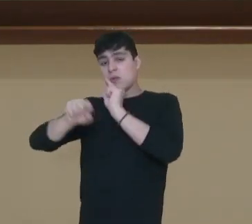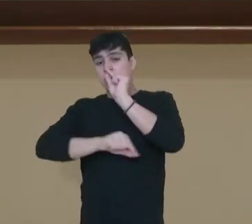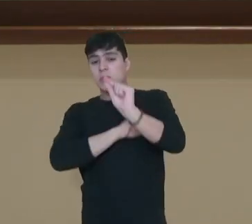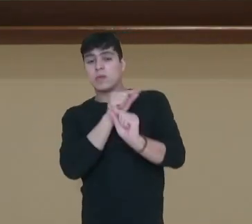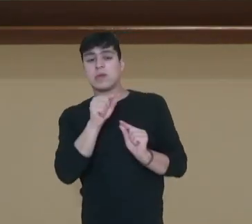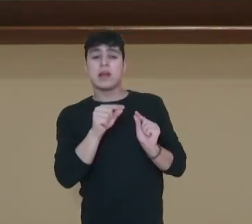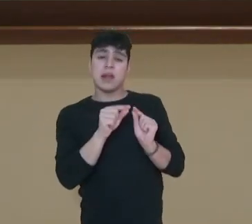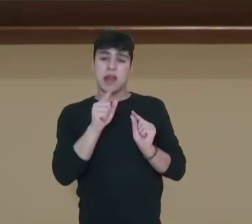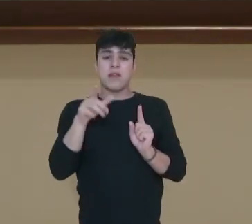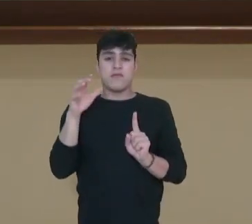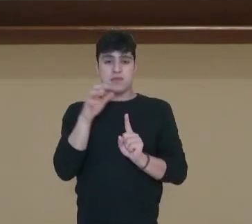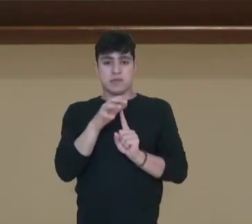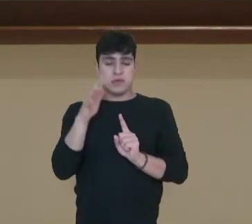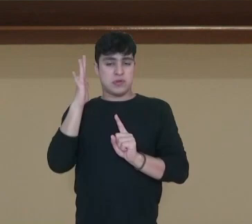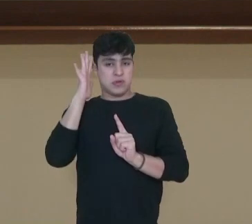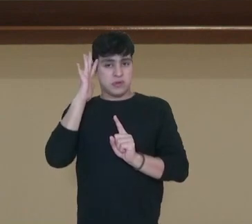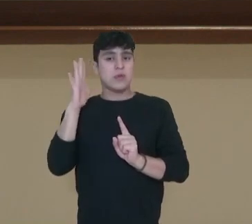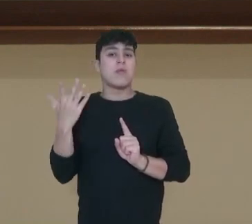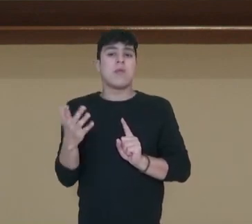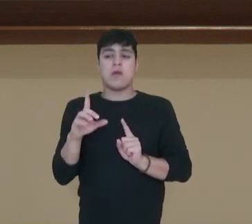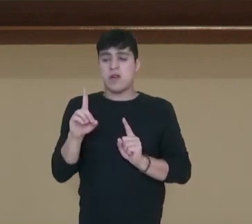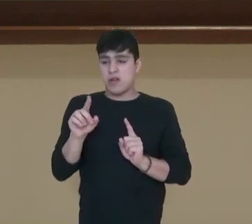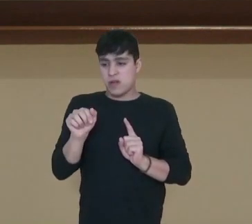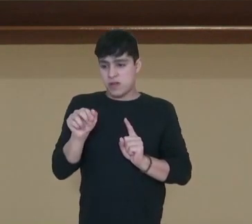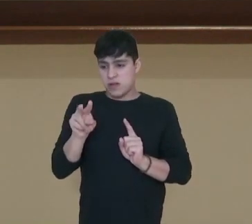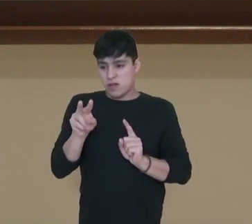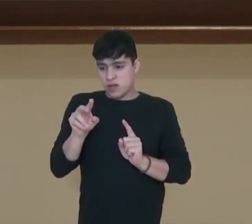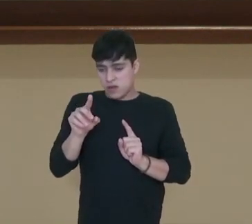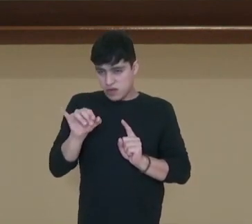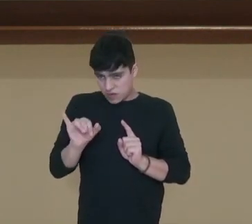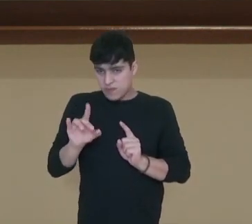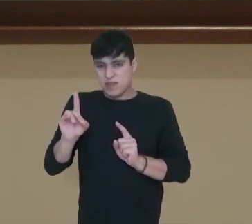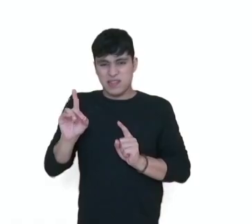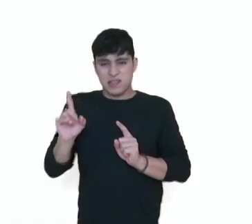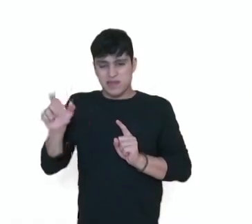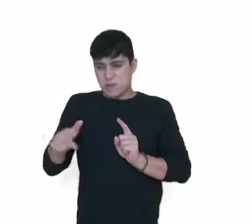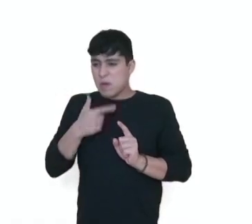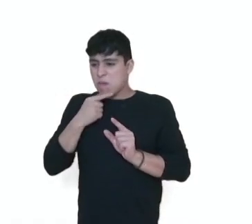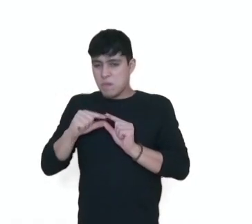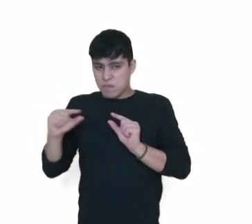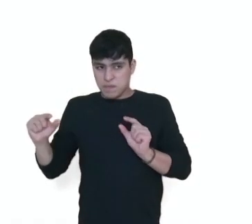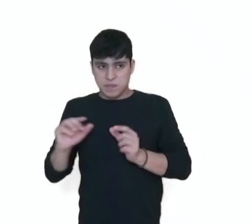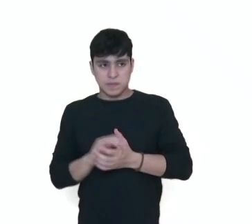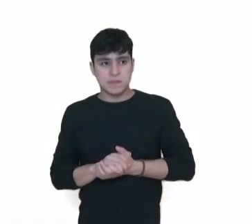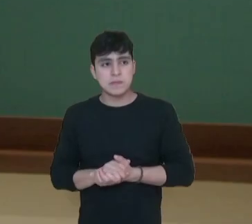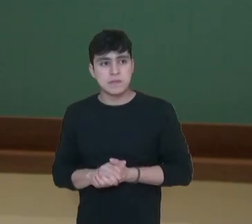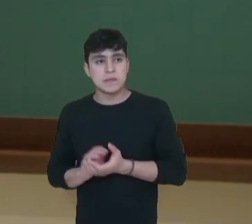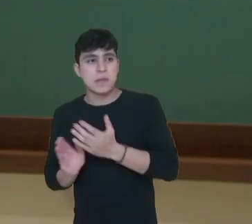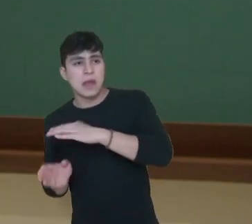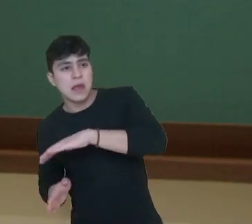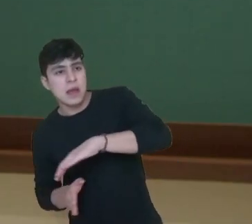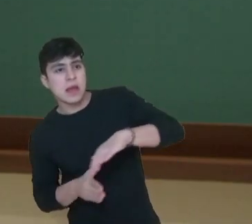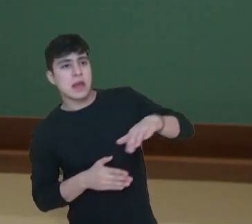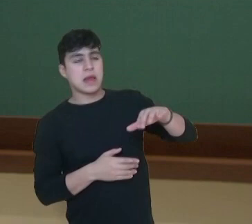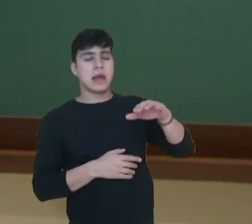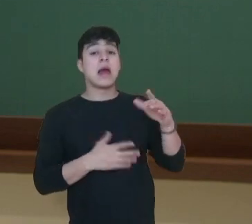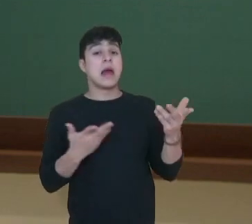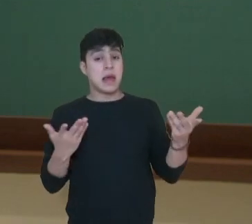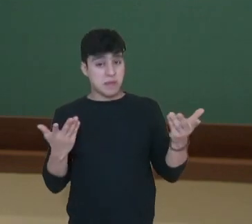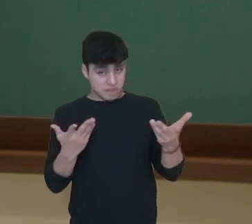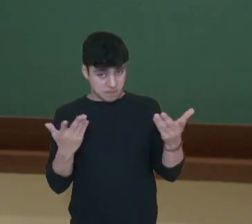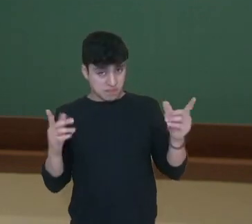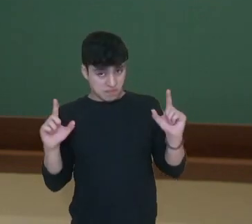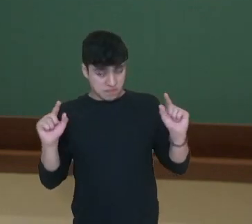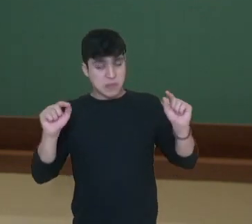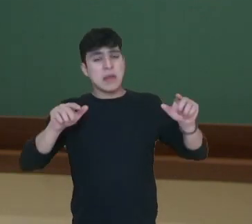na teoria de David Thoreau. Bom, a Marcha do Sol. Então a gente vai ver que essas